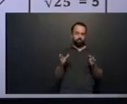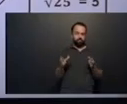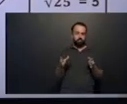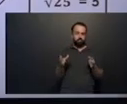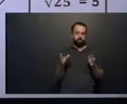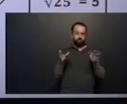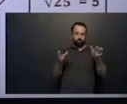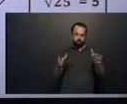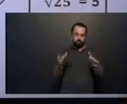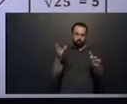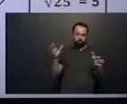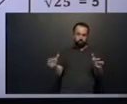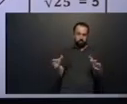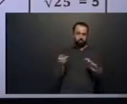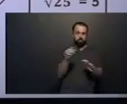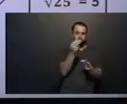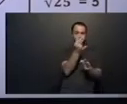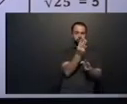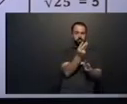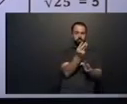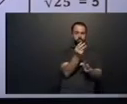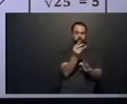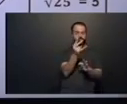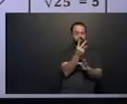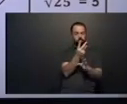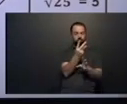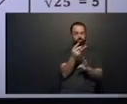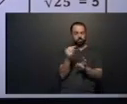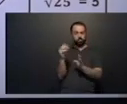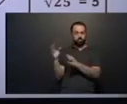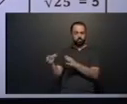e 3. Vamos observar a resposta aqui.